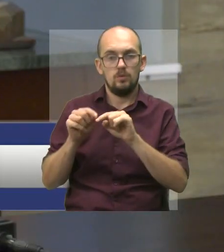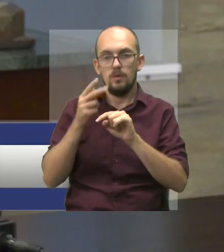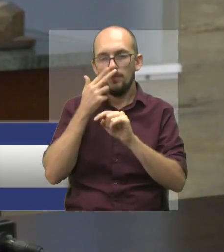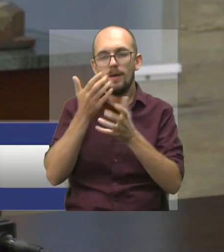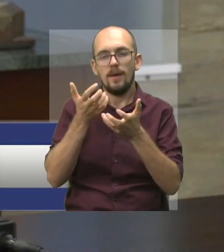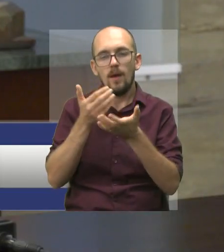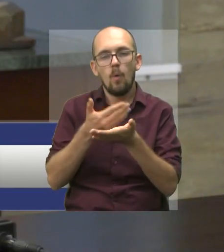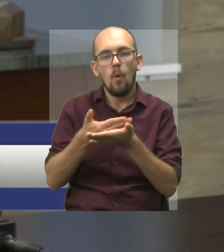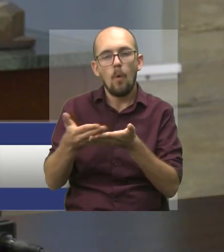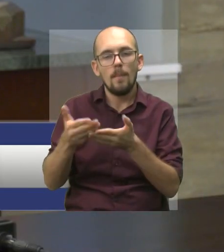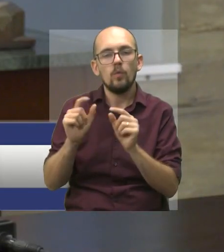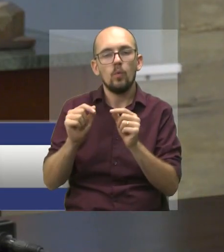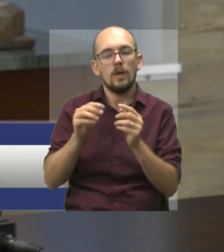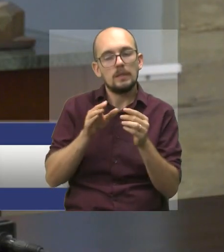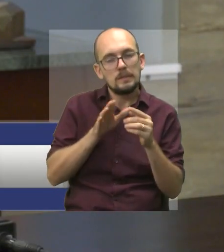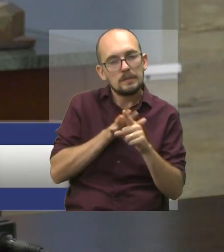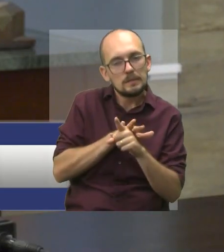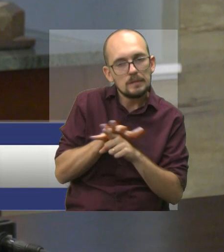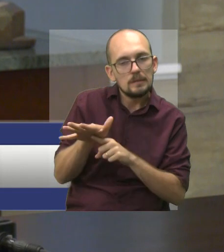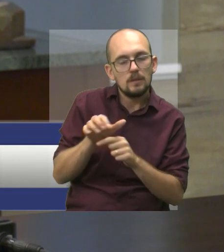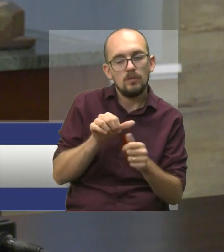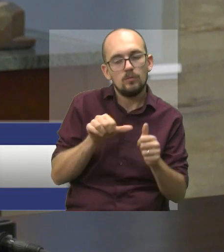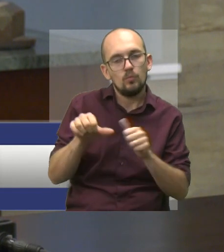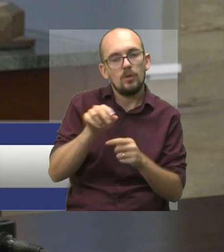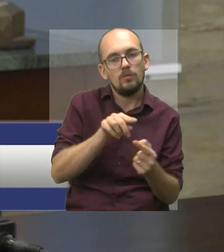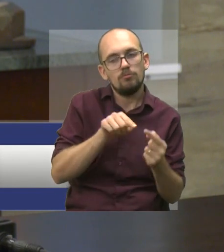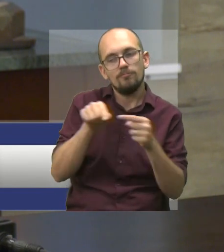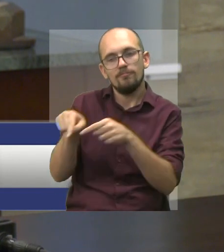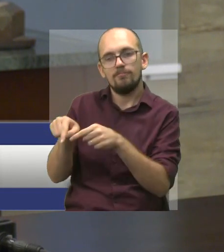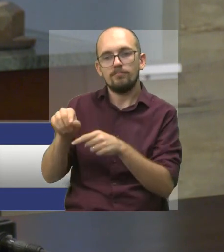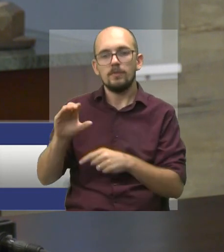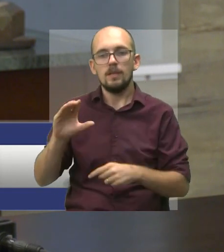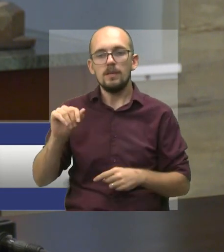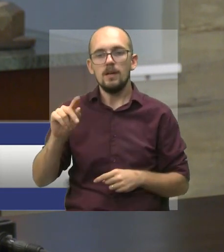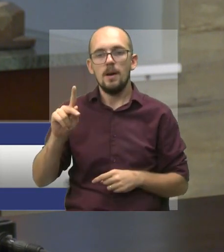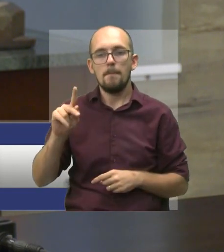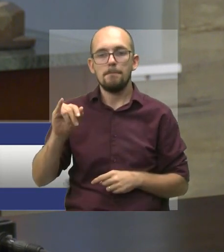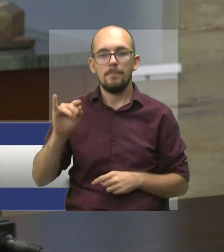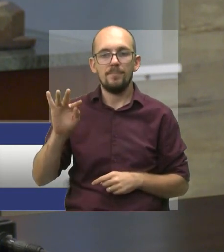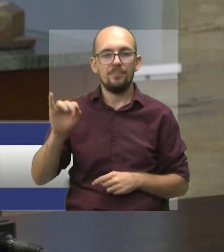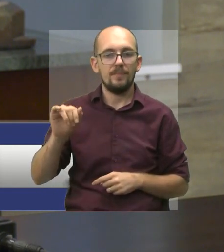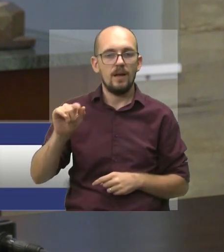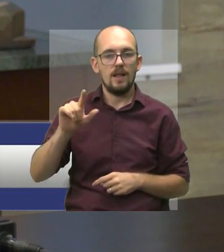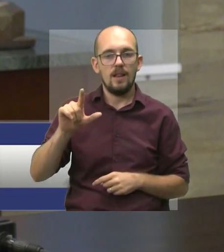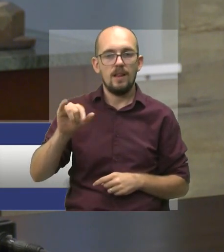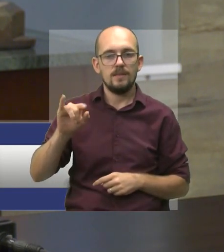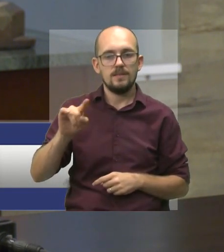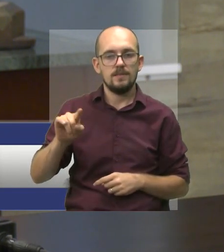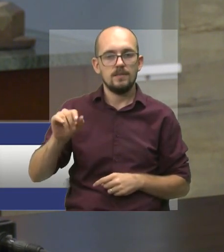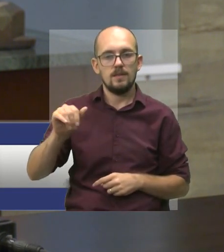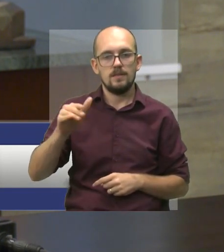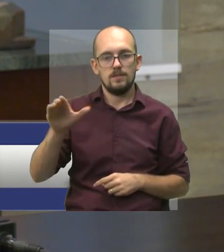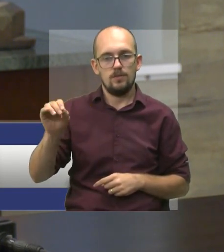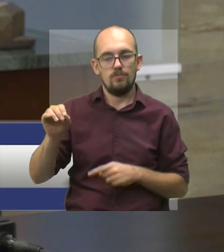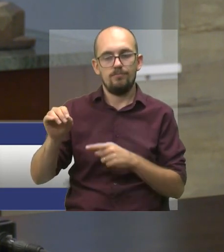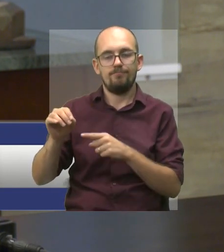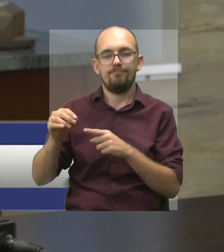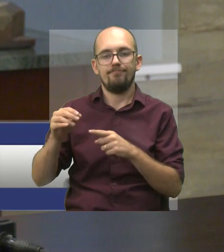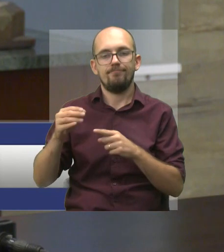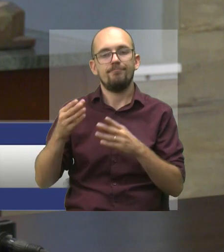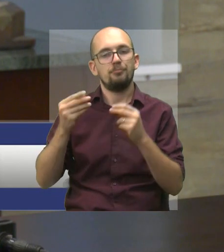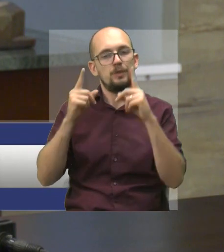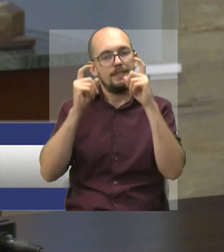incentivar a capitalização. E isso é muito difícil. A gente vê hoje a grande maioria